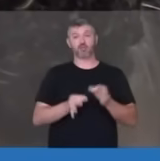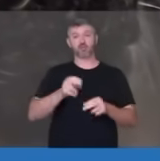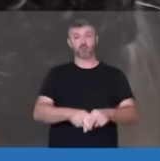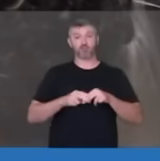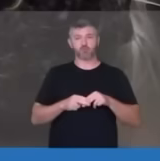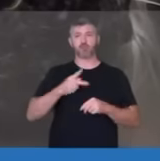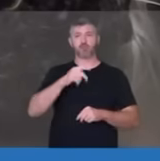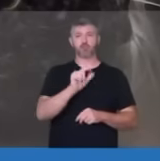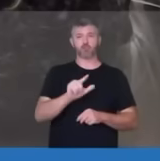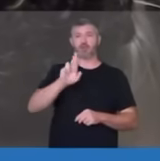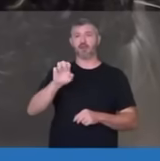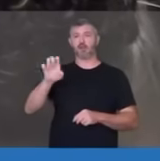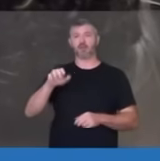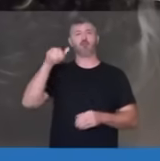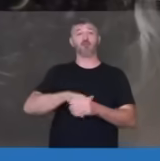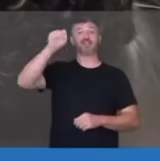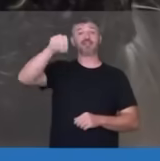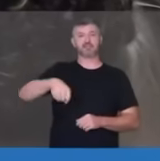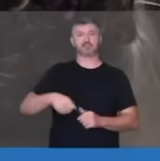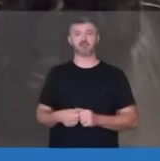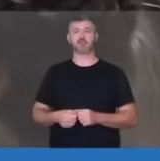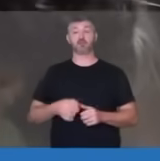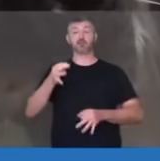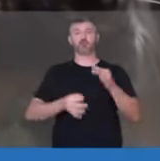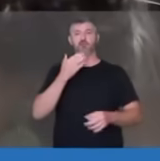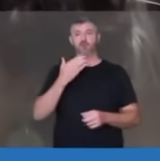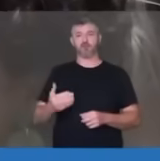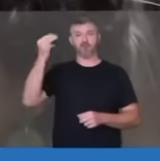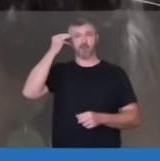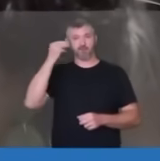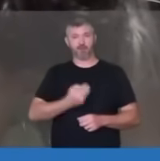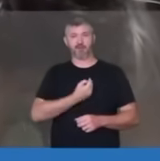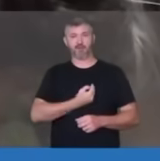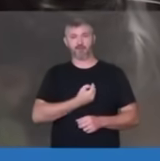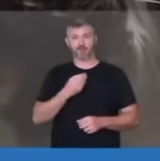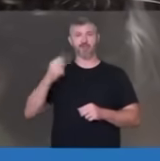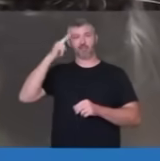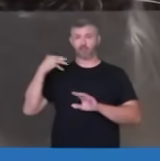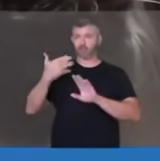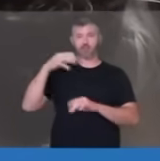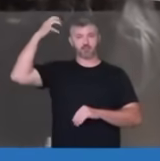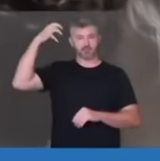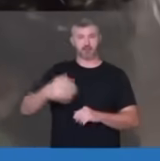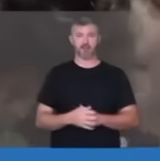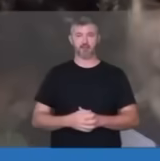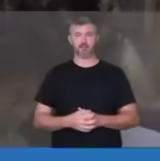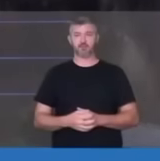isso que a Federação PSOL Rede orienta pelo sim, por justiça, pela memória, pela vida e pela trajetória de Marielle